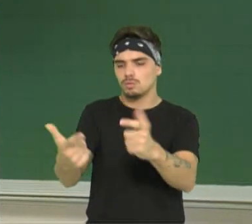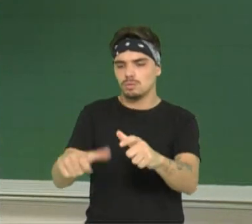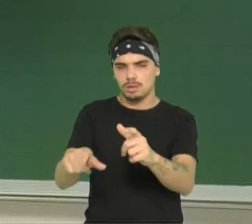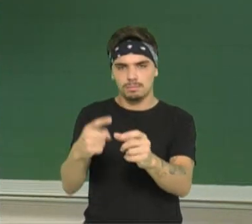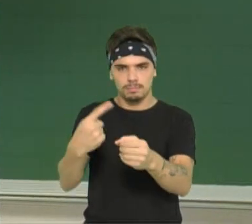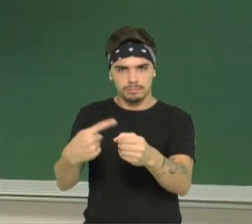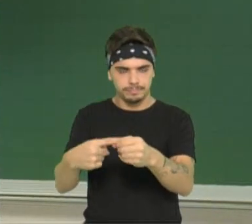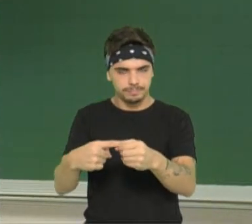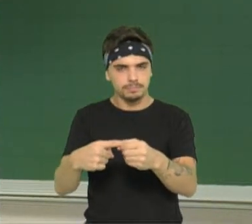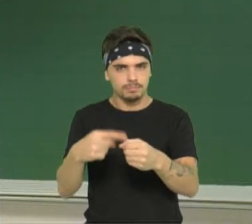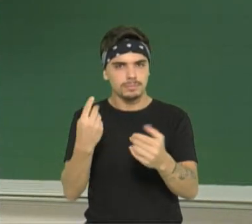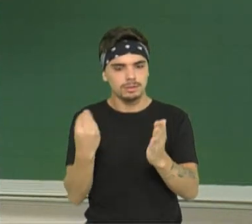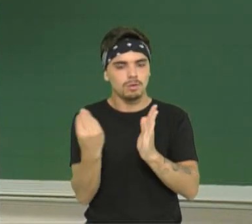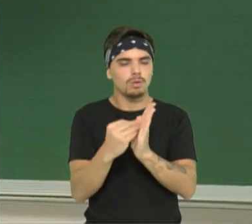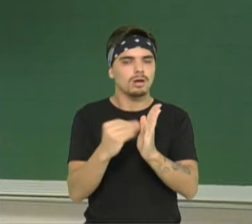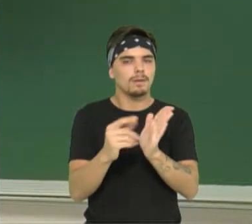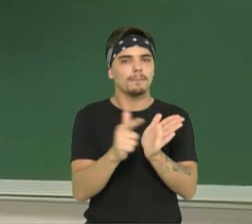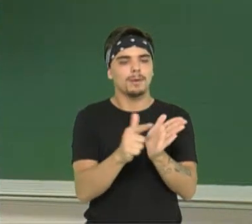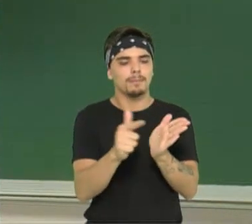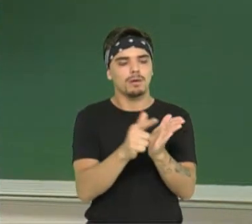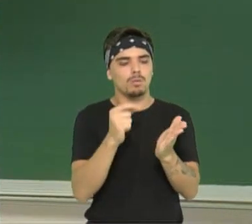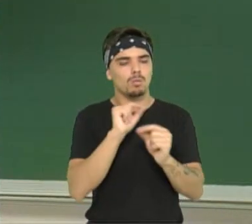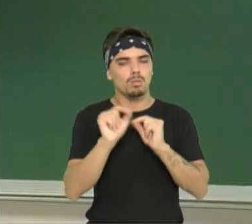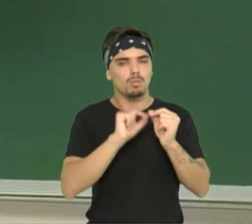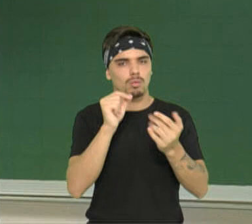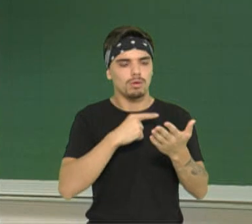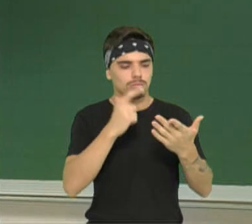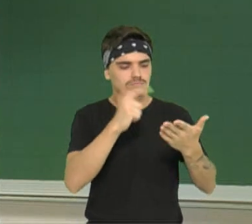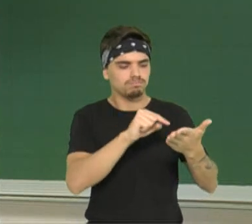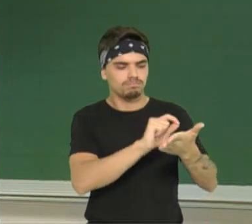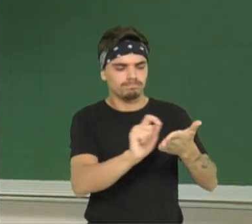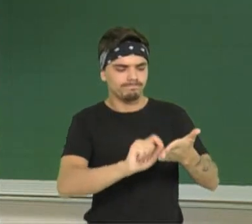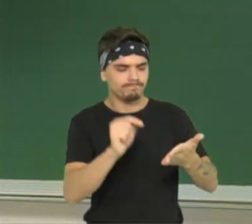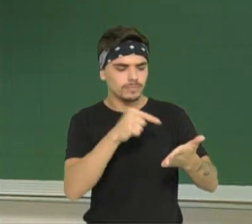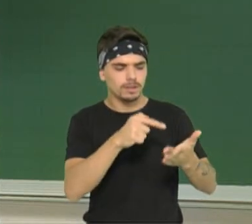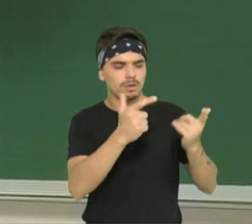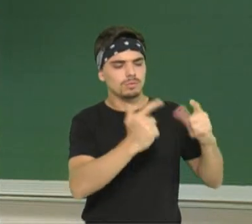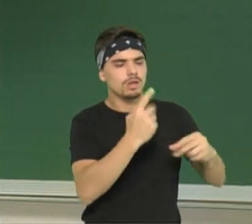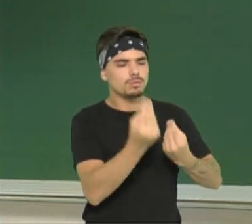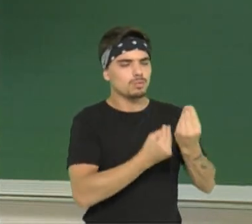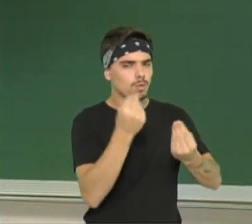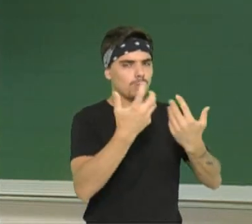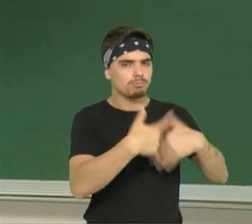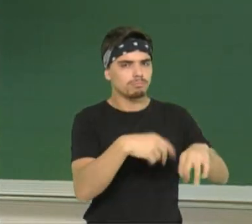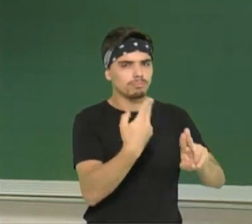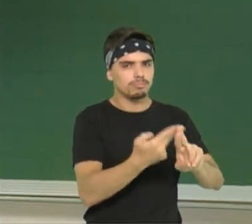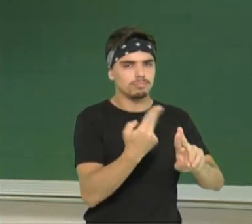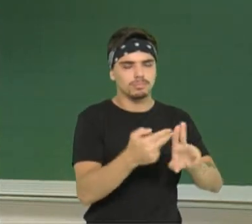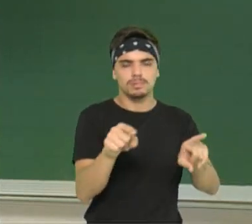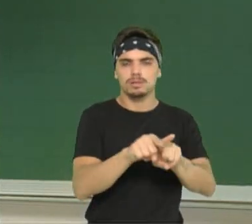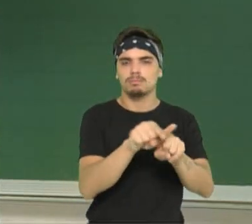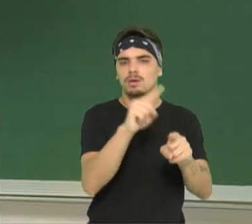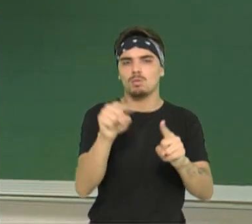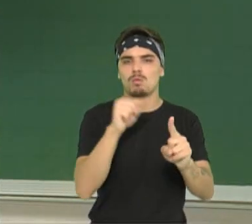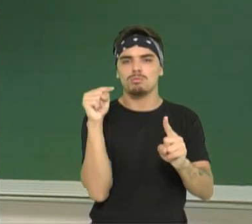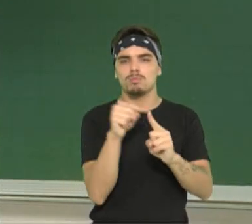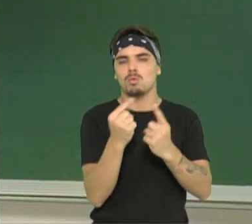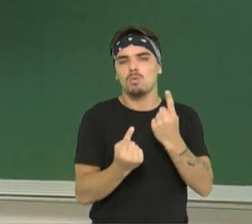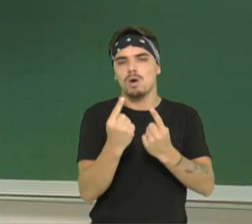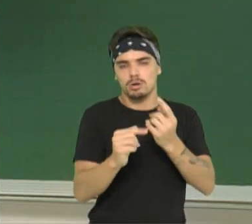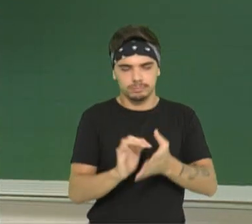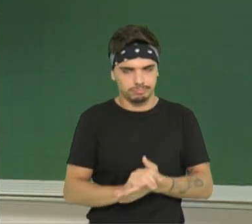Então, preciso colocar no papel aquele espaço vai ser utilizado de que forma e para qual